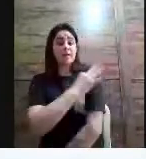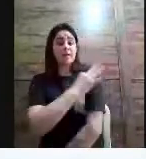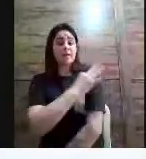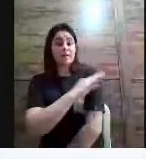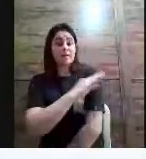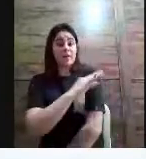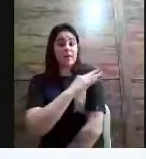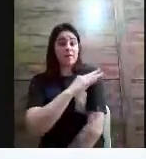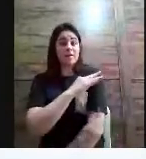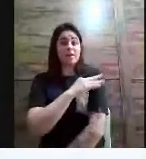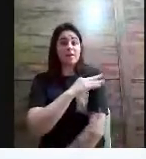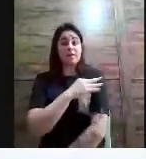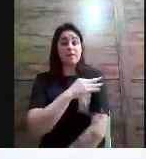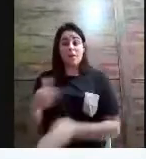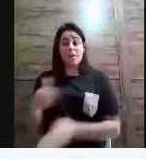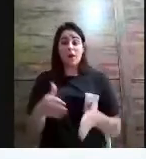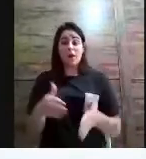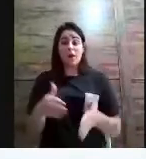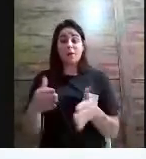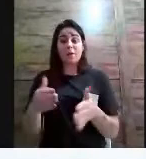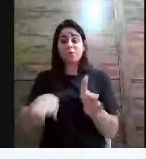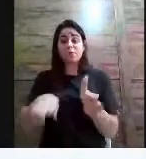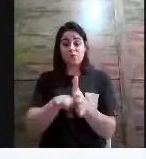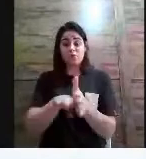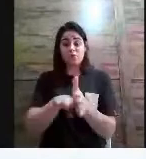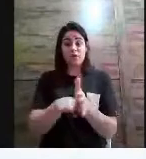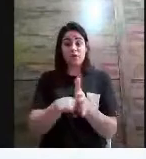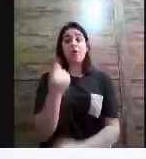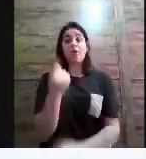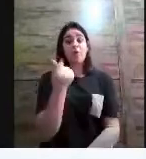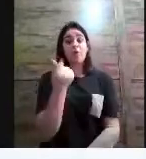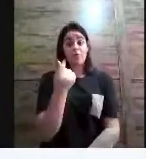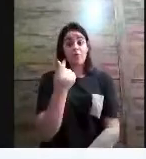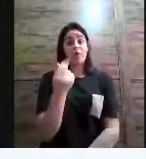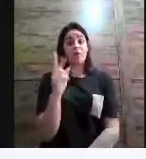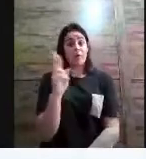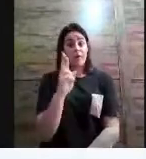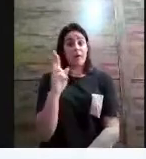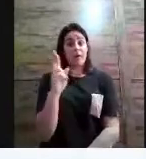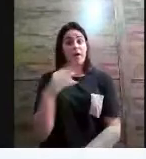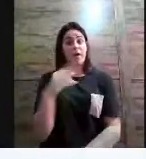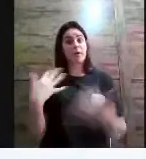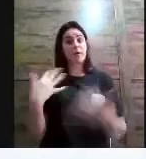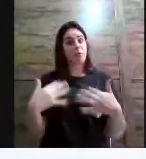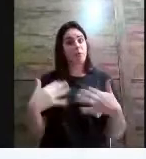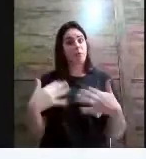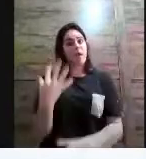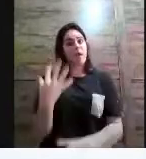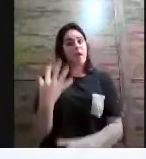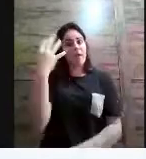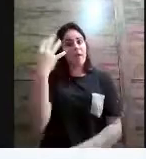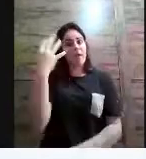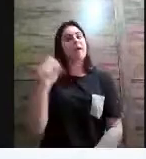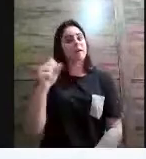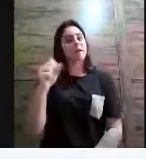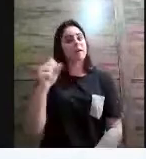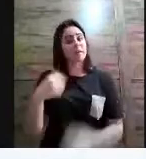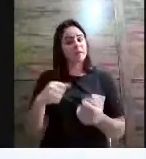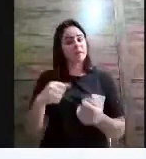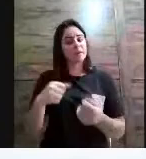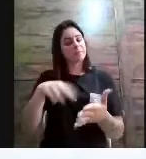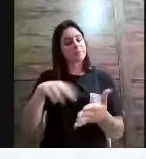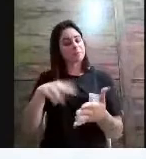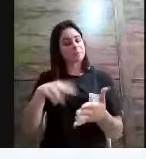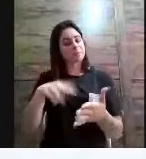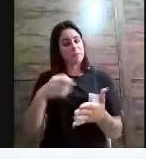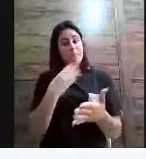o preço, porque são para milhões de pessoas, milhões de doses, né? Então o preço conta. Então, você tem que comparar